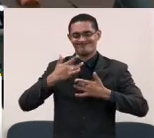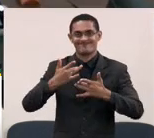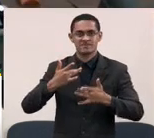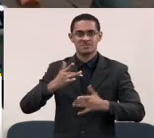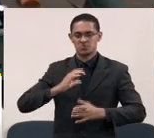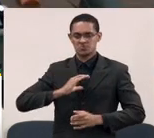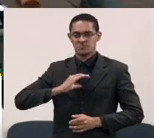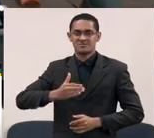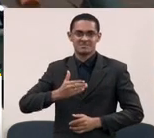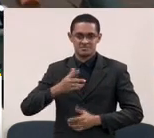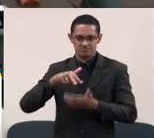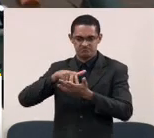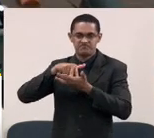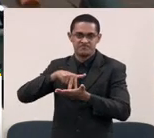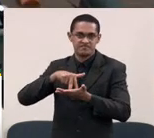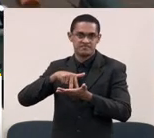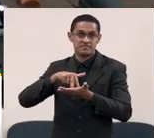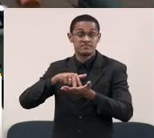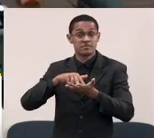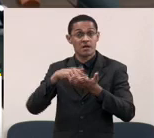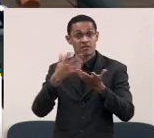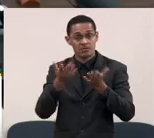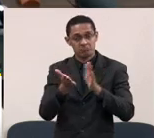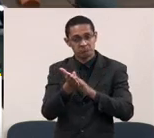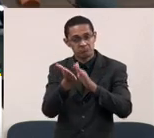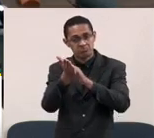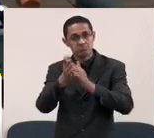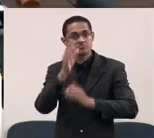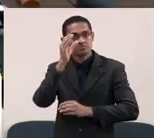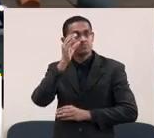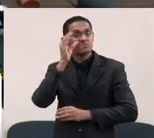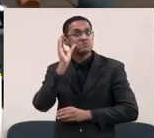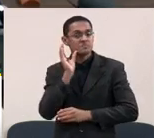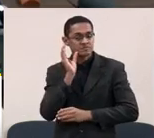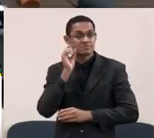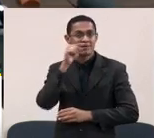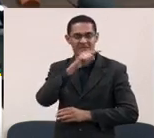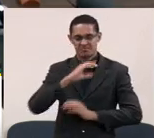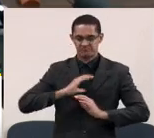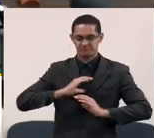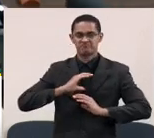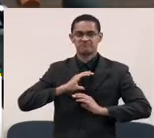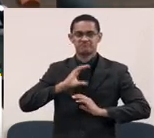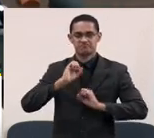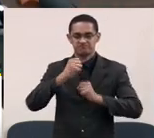aqui parabenizar o prefeito Clécio pela coragem e pela disposição.